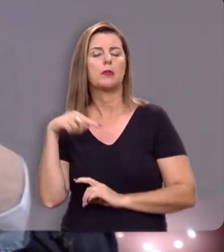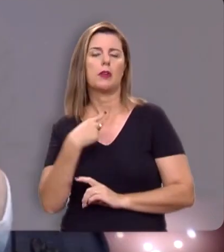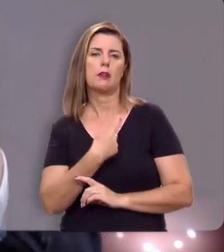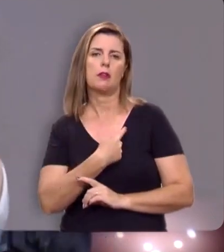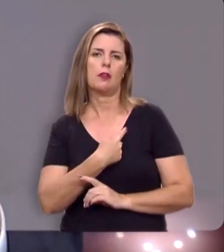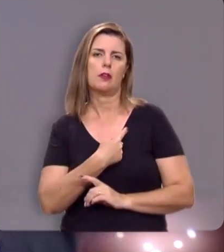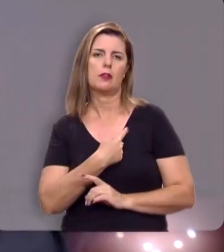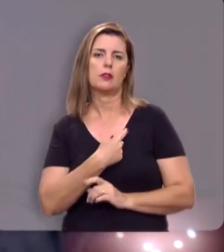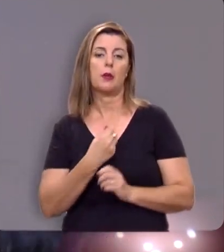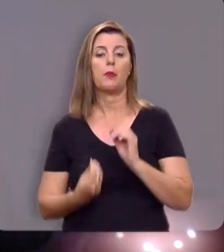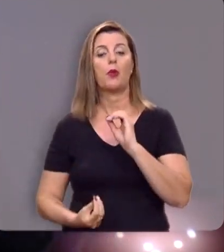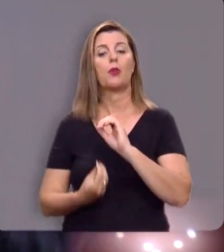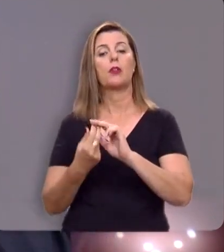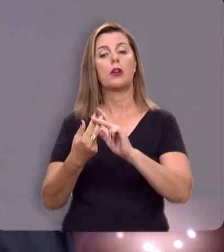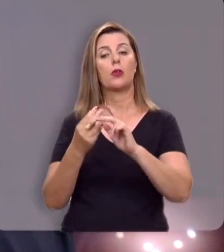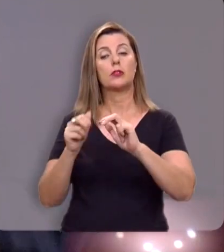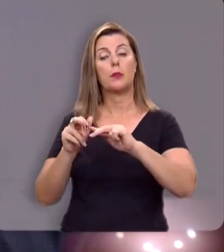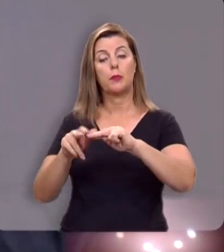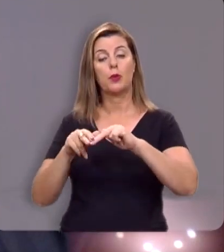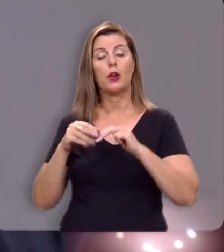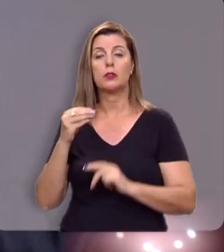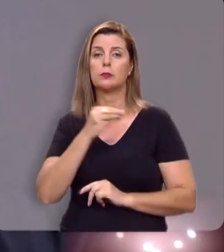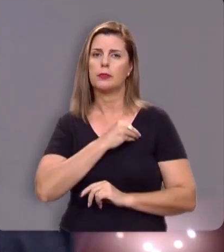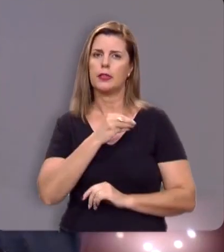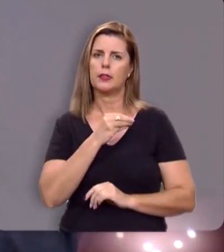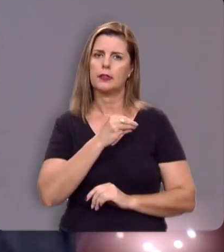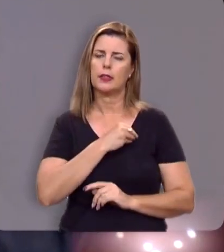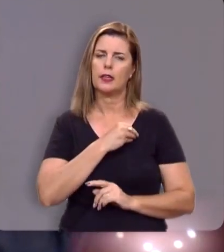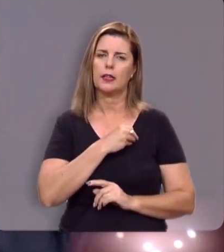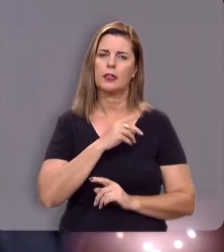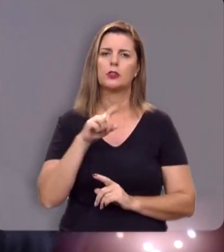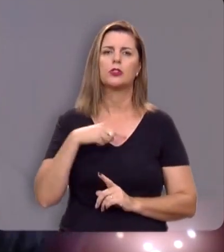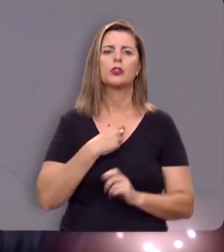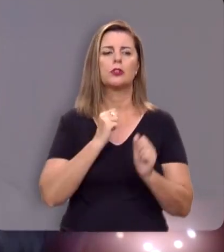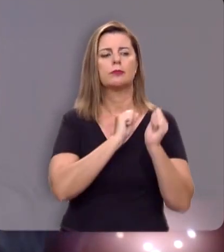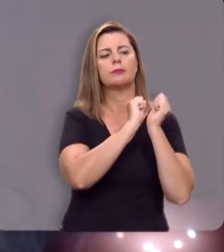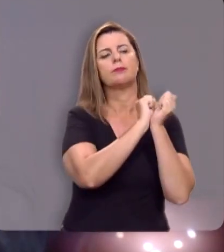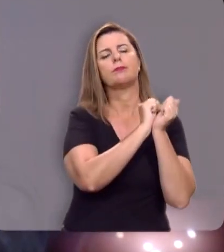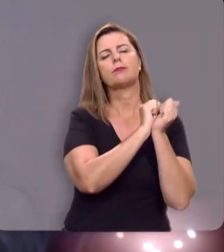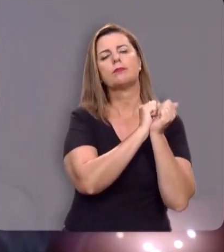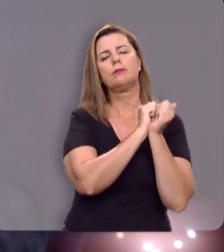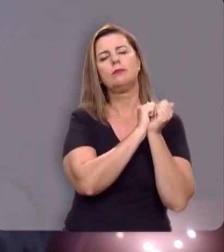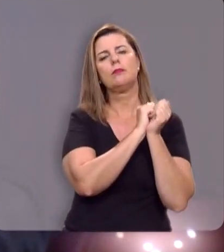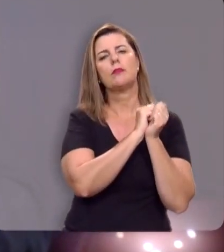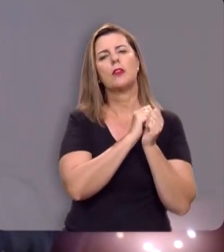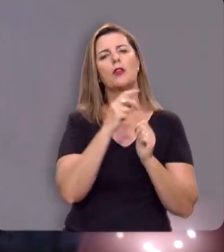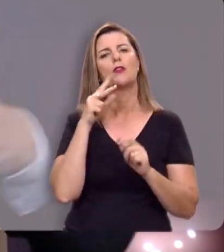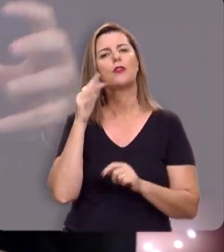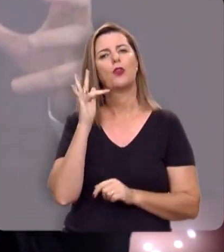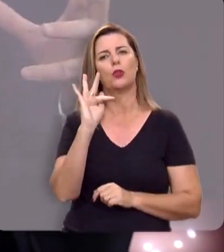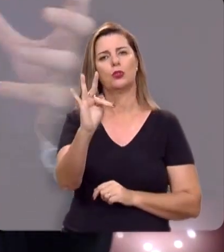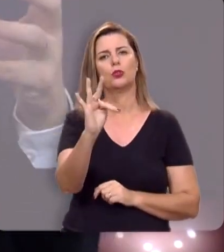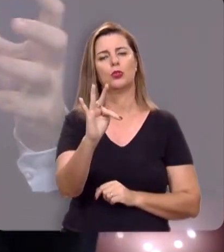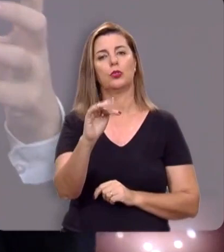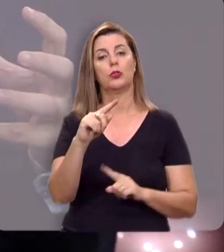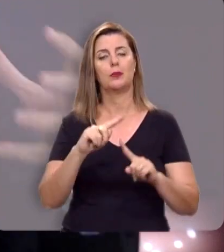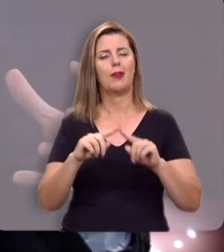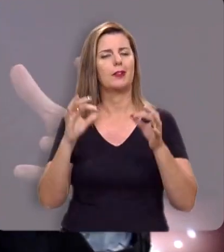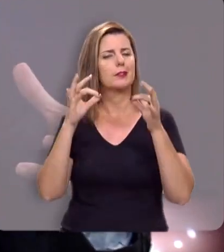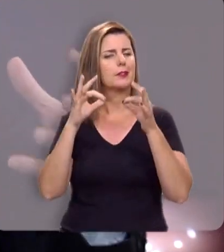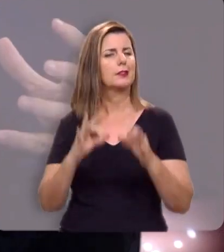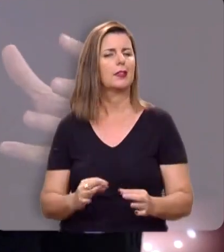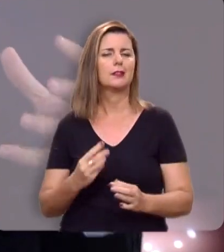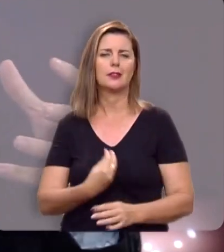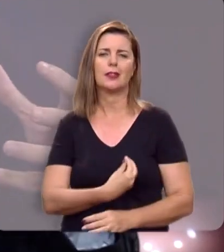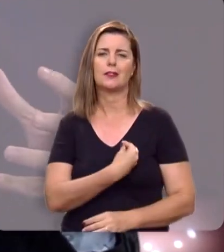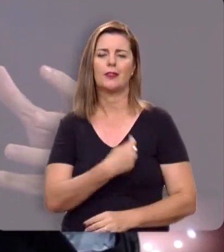né? Isso é uma consequência do pecado que nos faz, então, escravos dessa perspectiva. Mas a